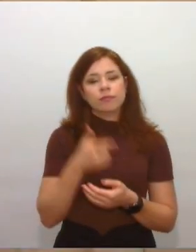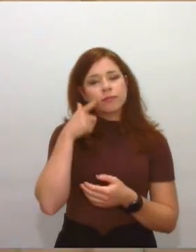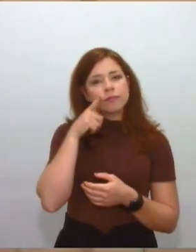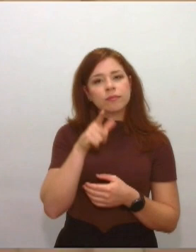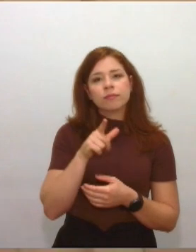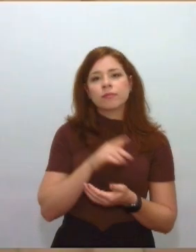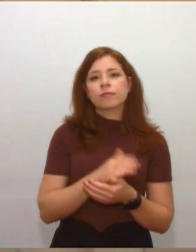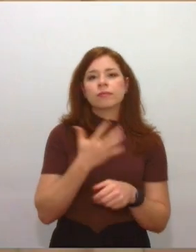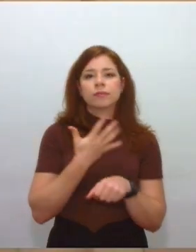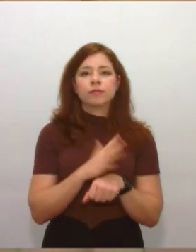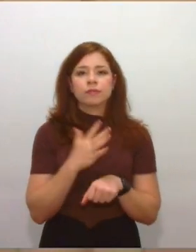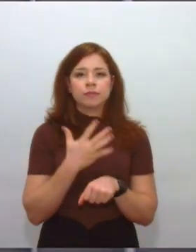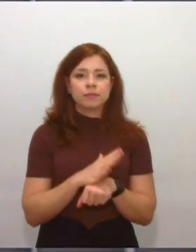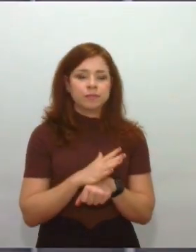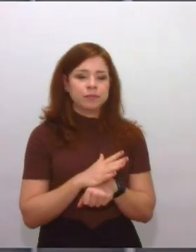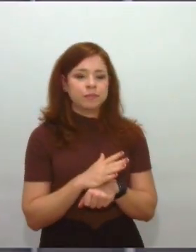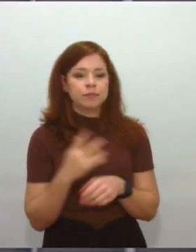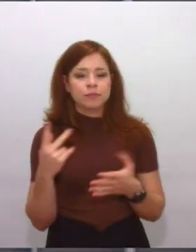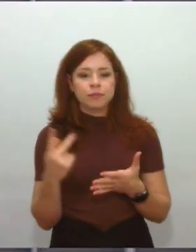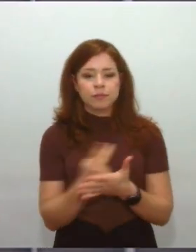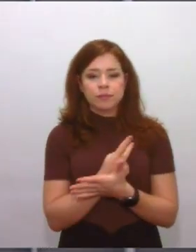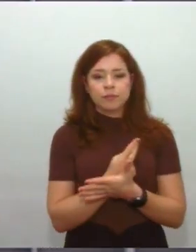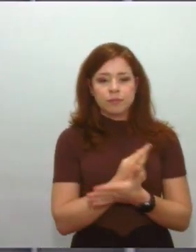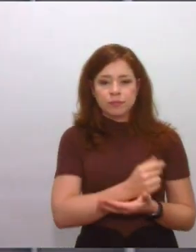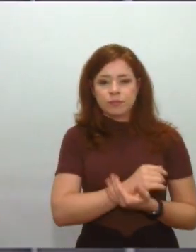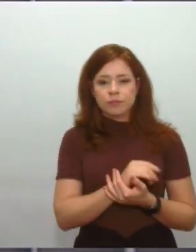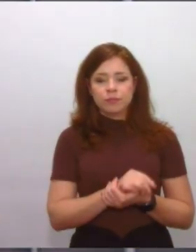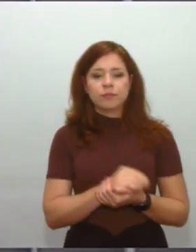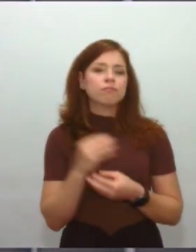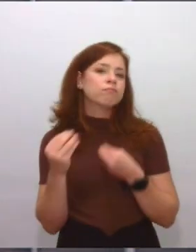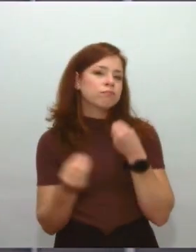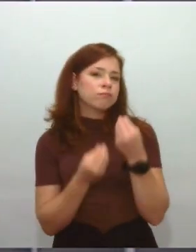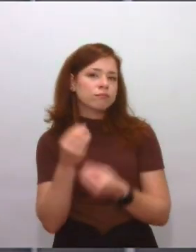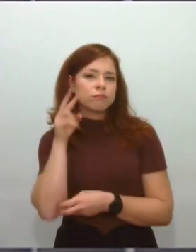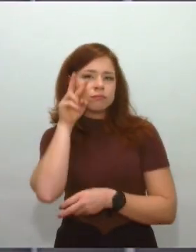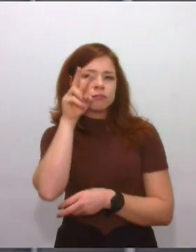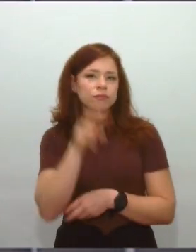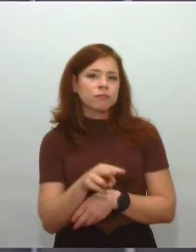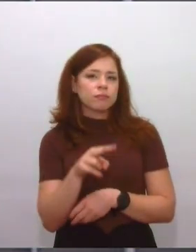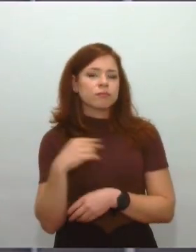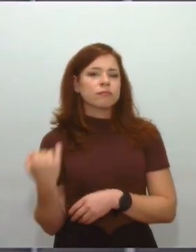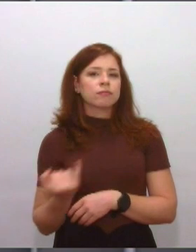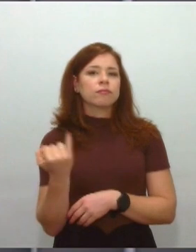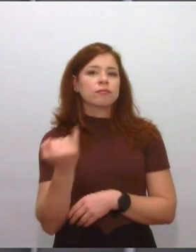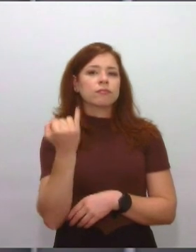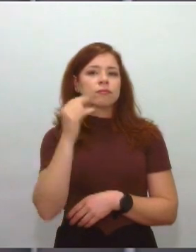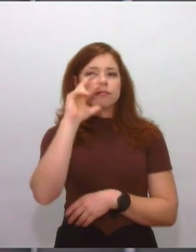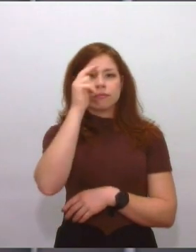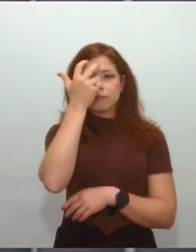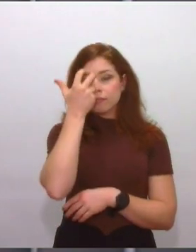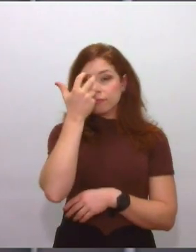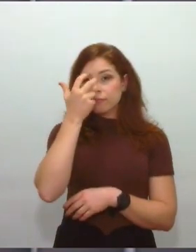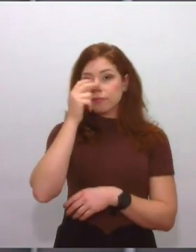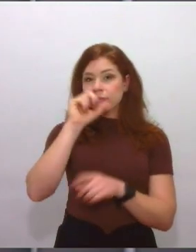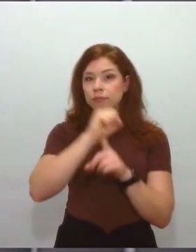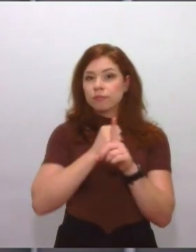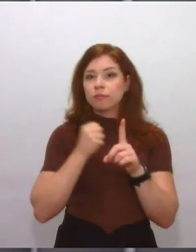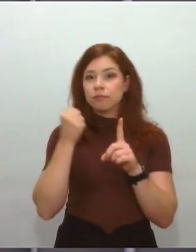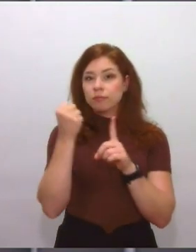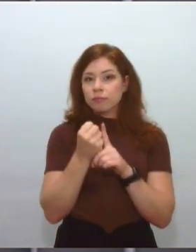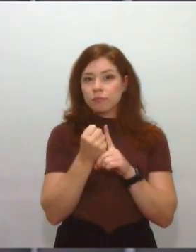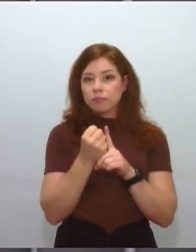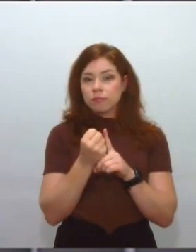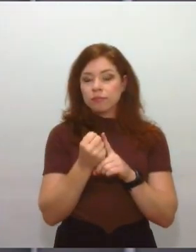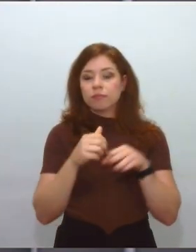desse documentário. Como você vê a importância cultural e social das fanfarras para